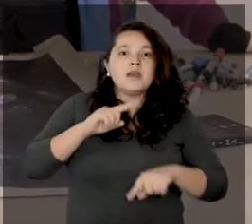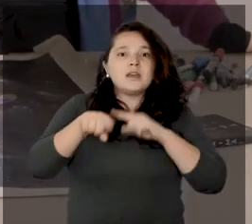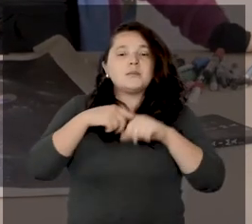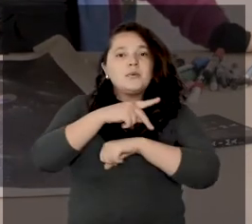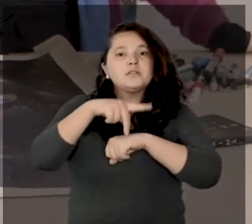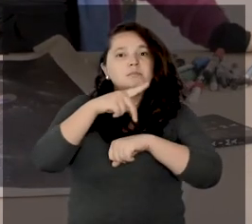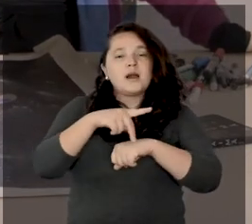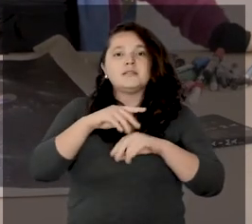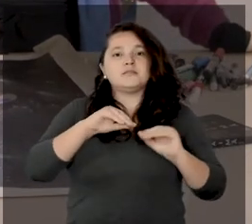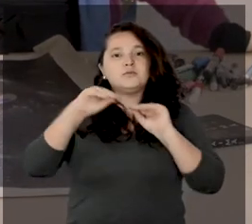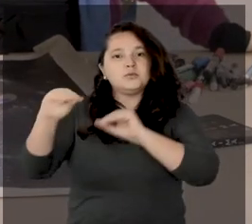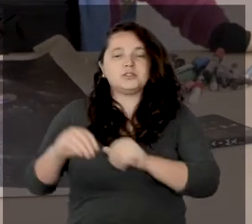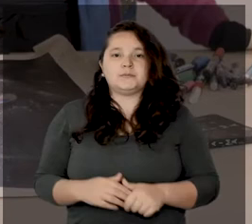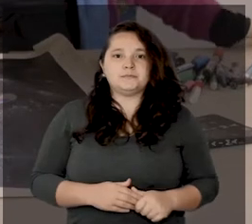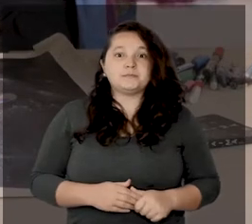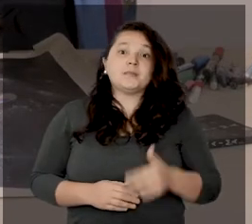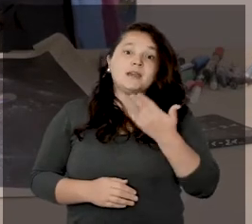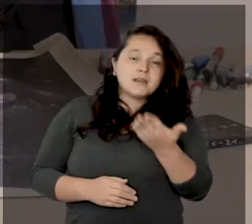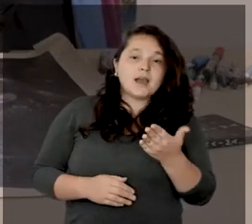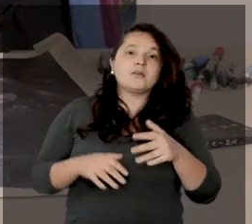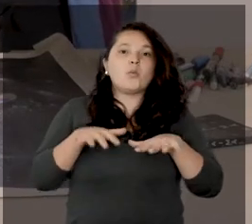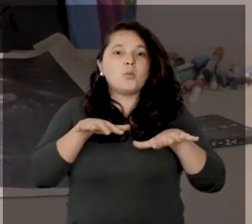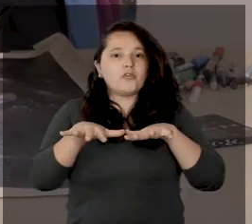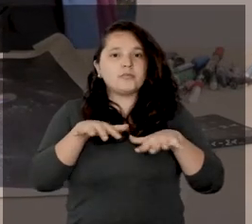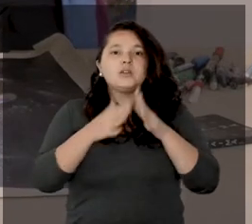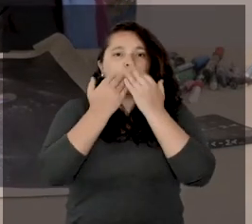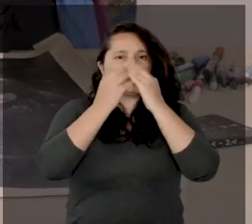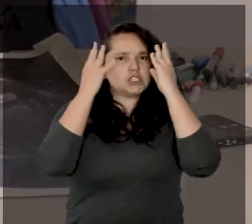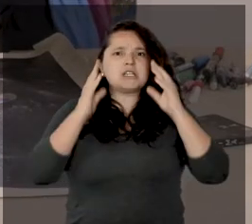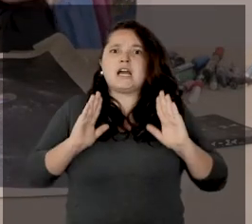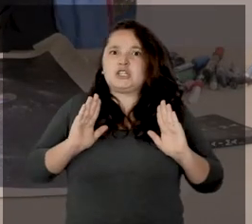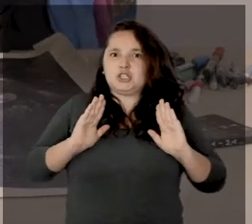estava, né, minimamente organizado e tudo, e aí